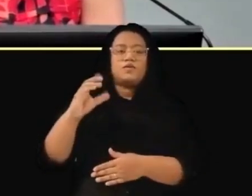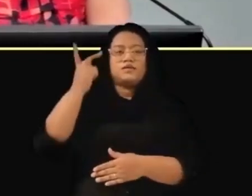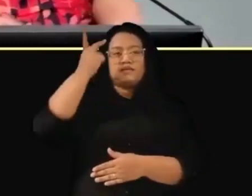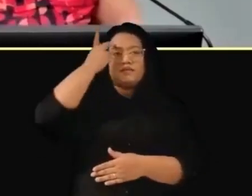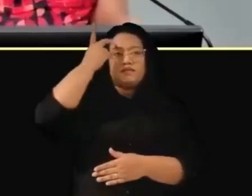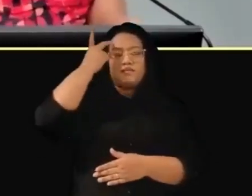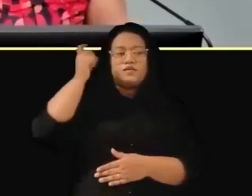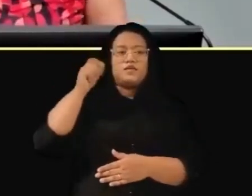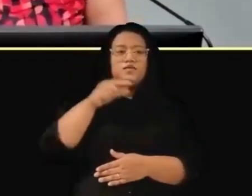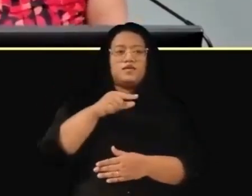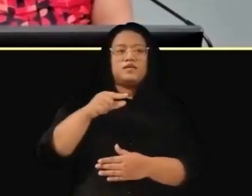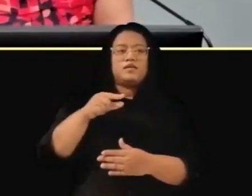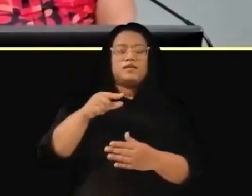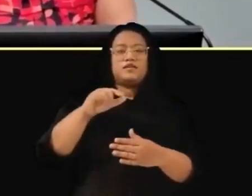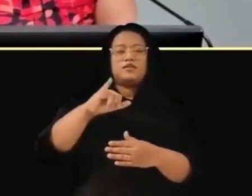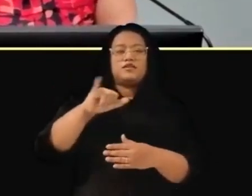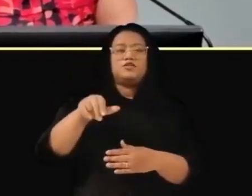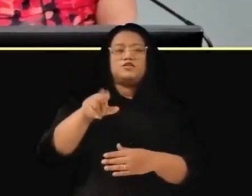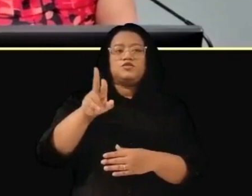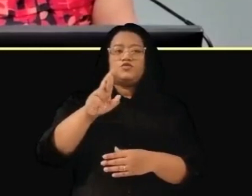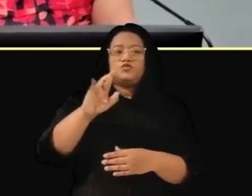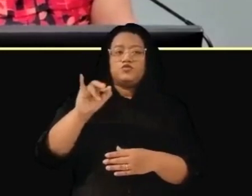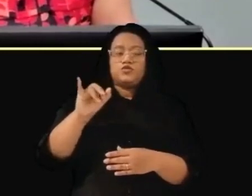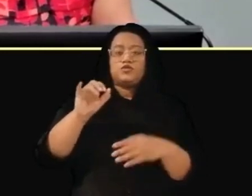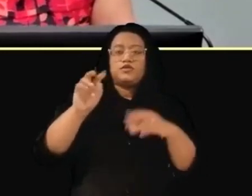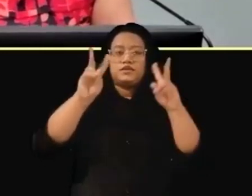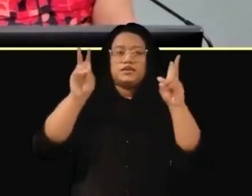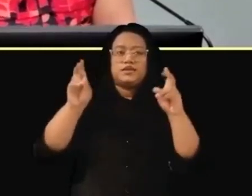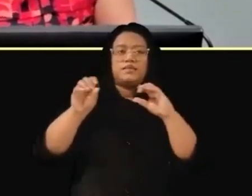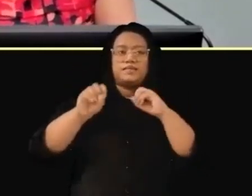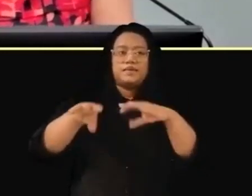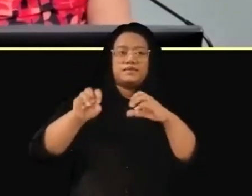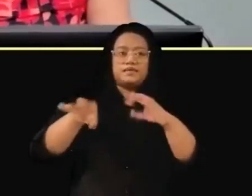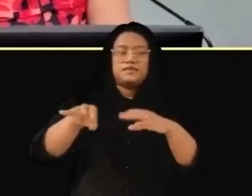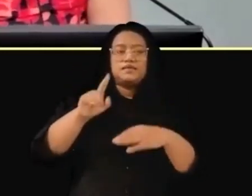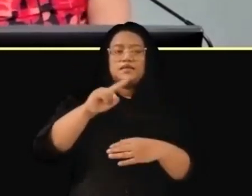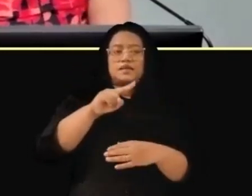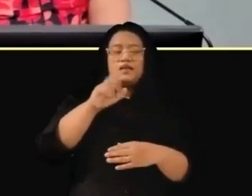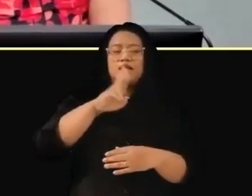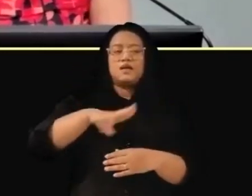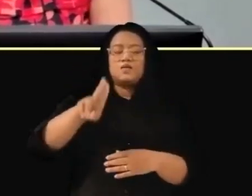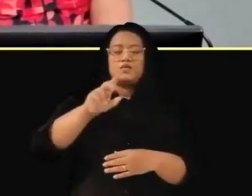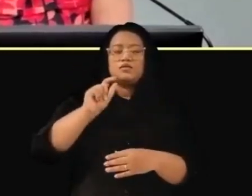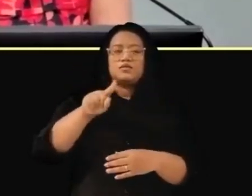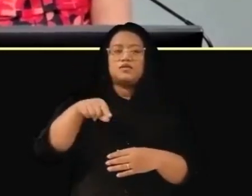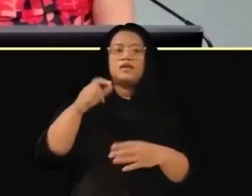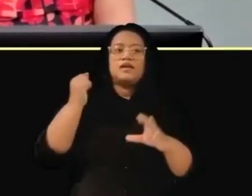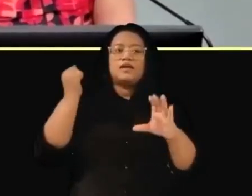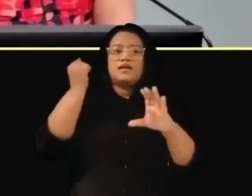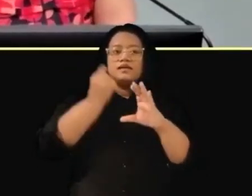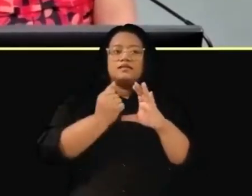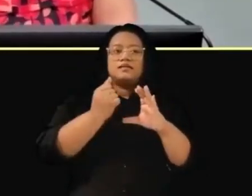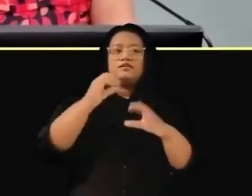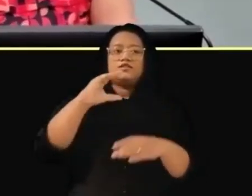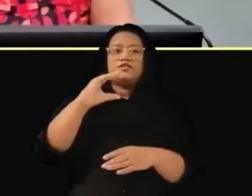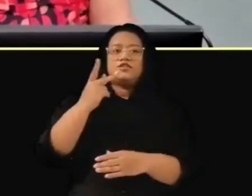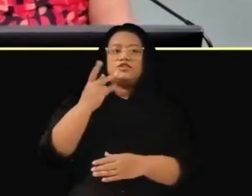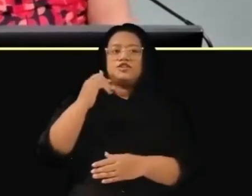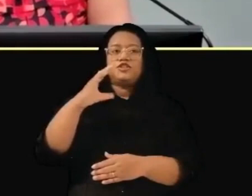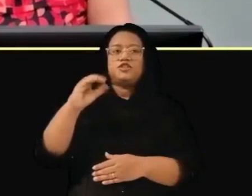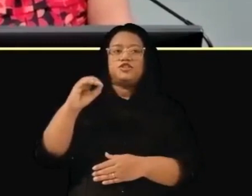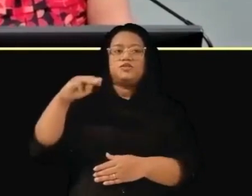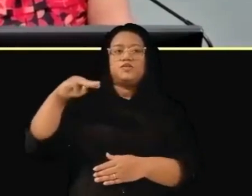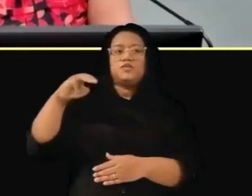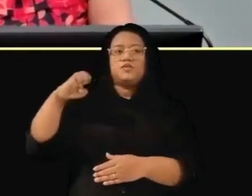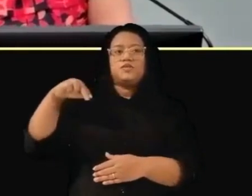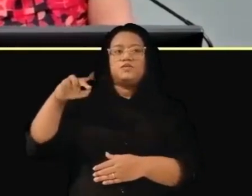ensino júri, um dos casos que eu acabo utilizando é justamente o assassinato do Chico Mendes. E é